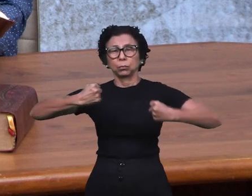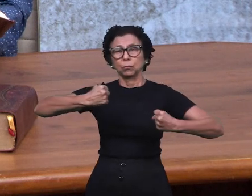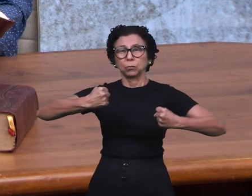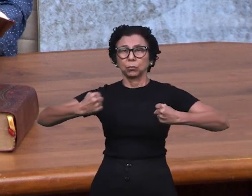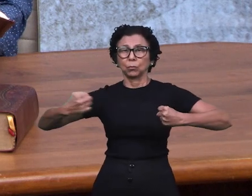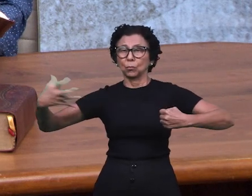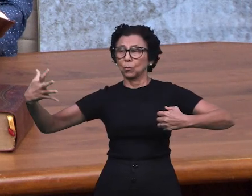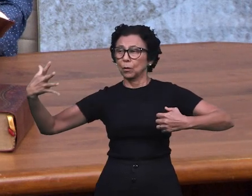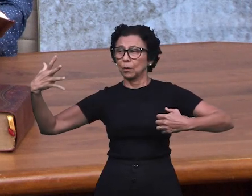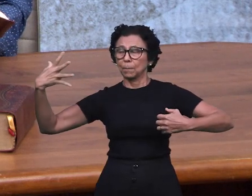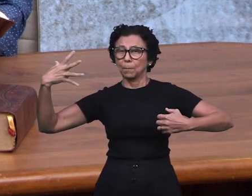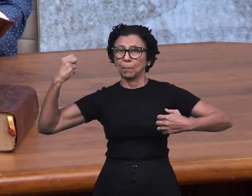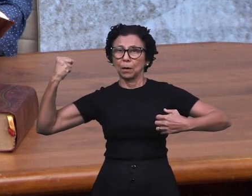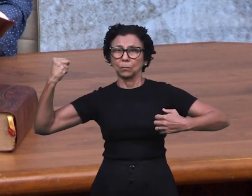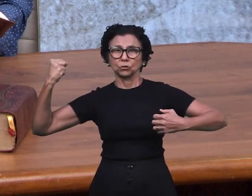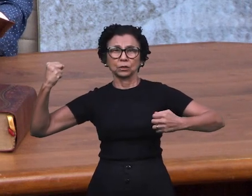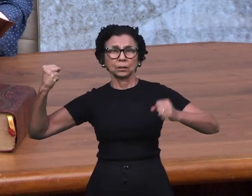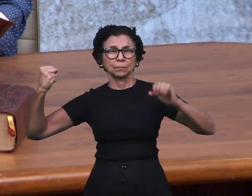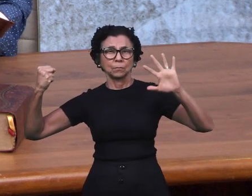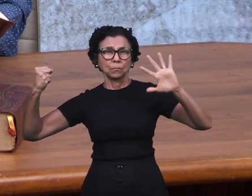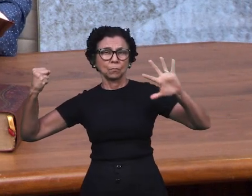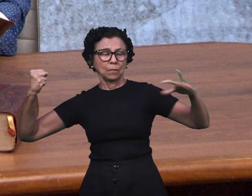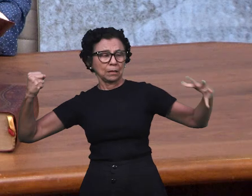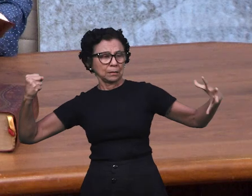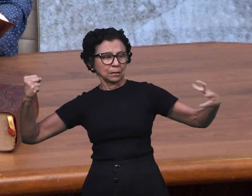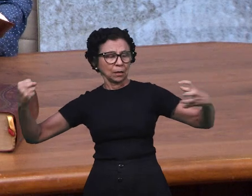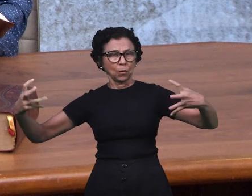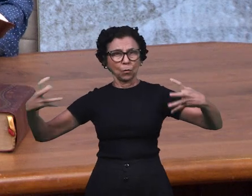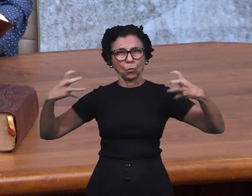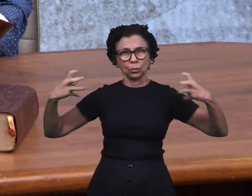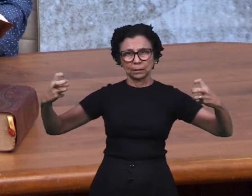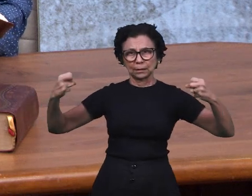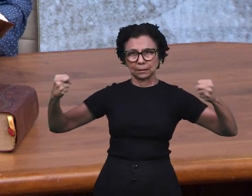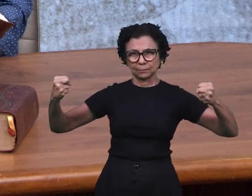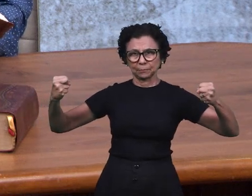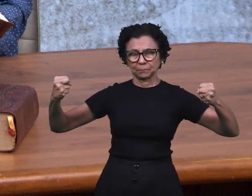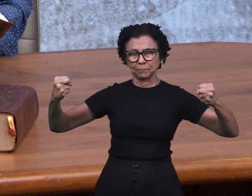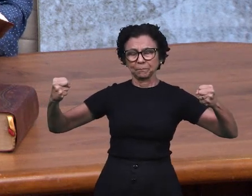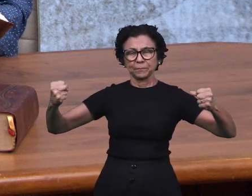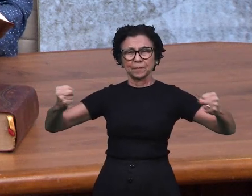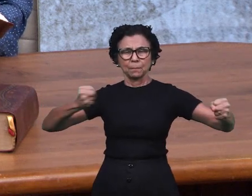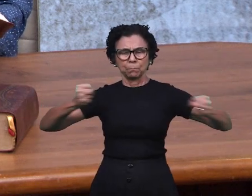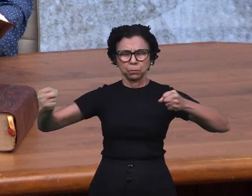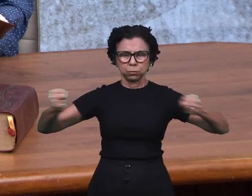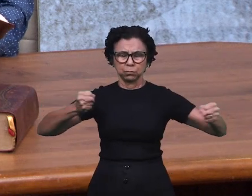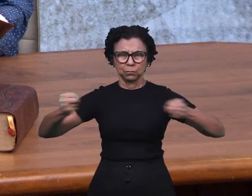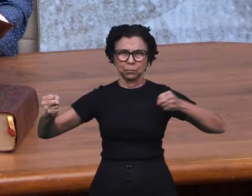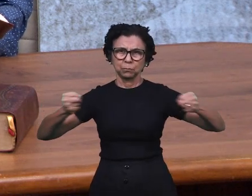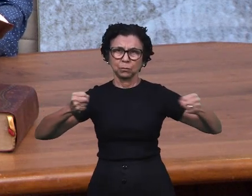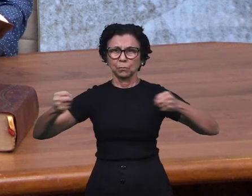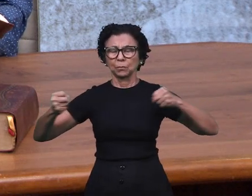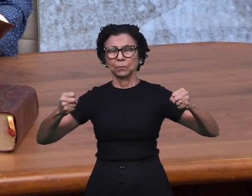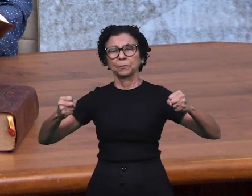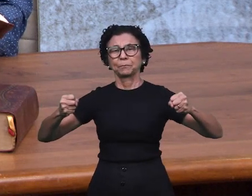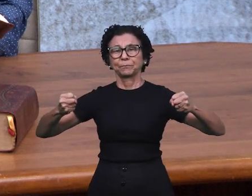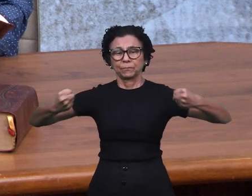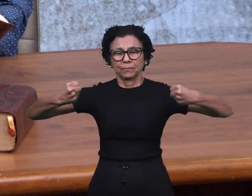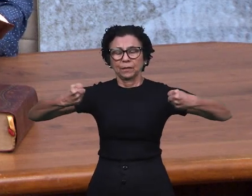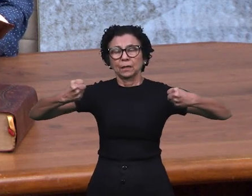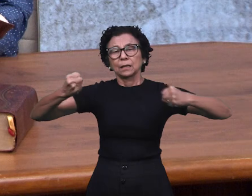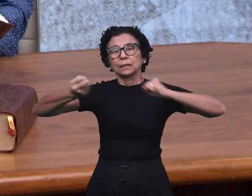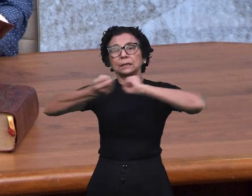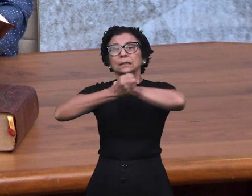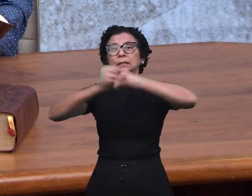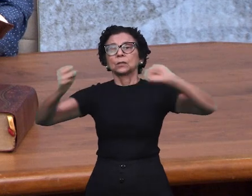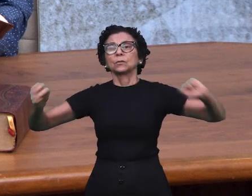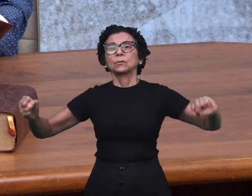sua mão direita numa e com a sua esquerda na outra. E disse Sansão: